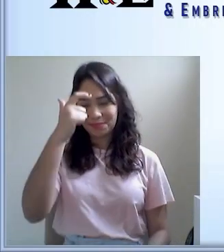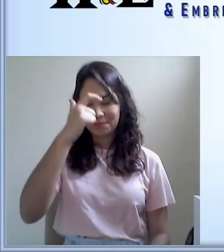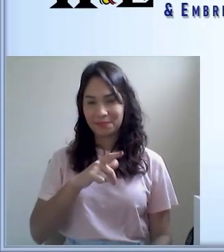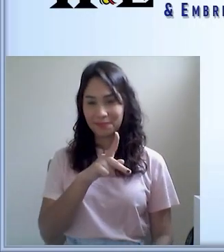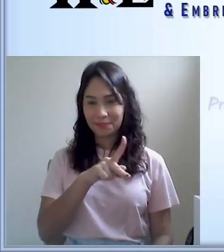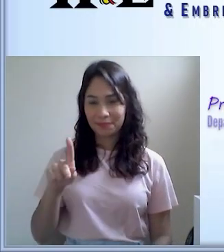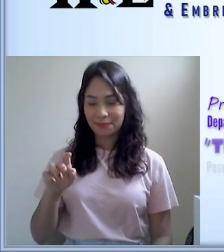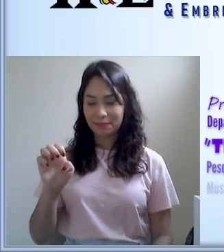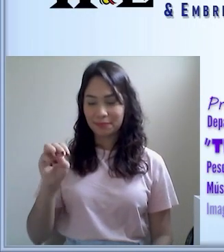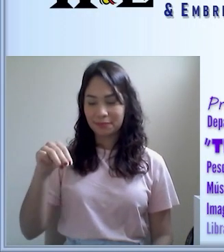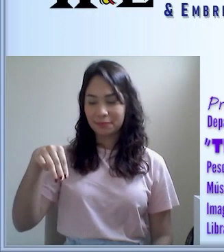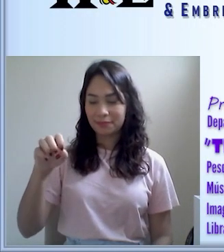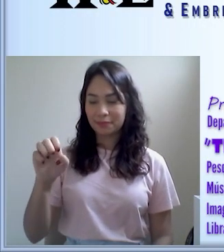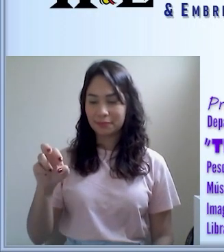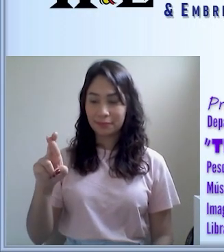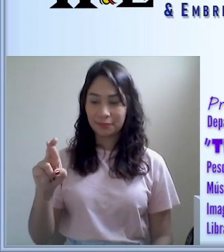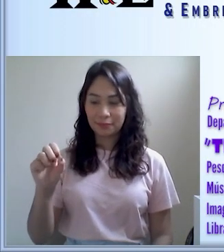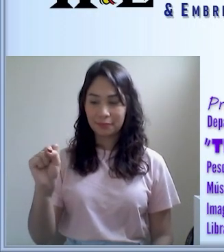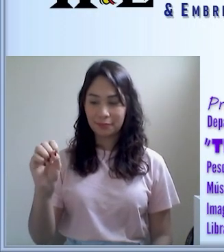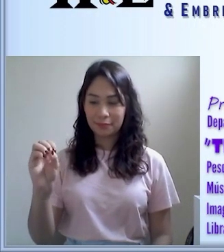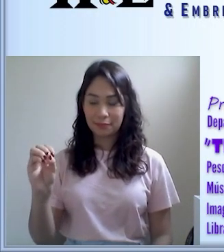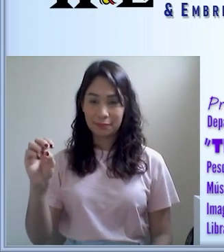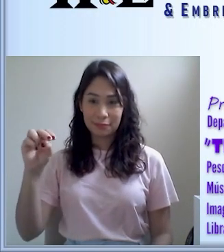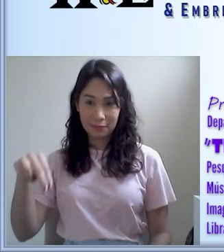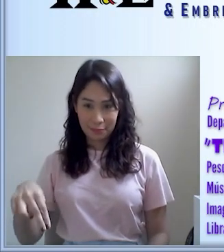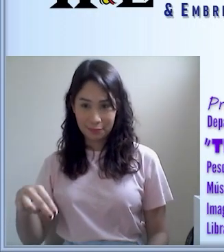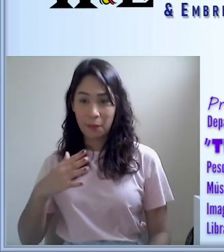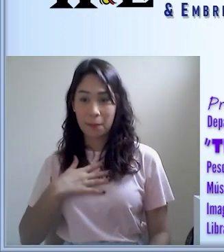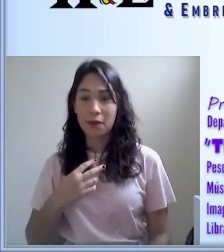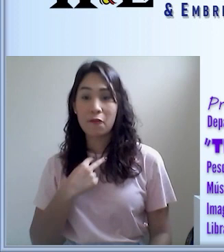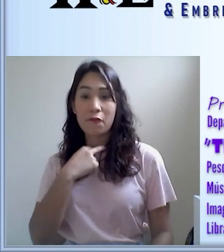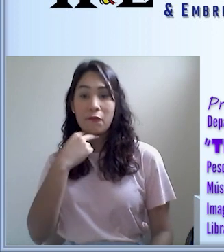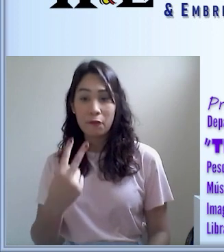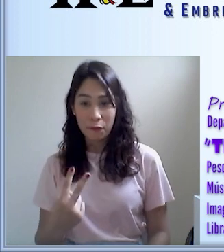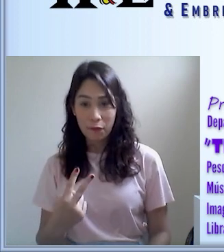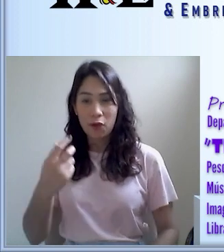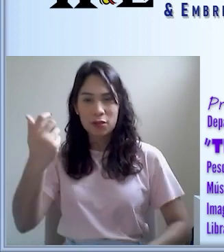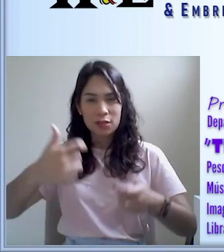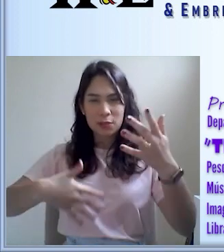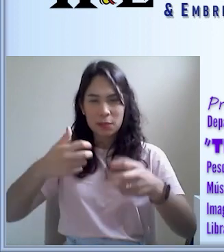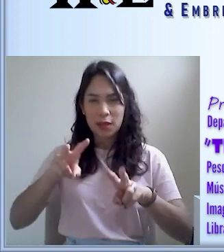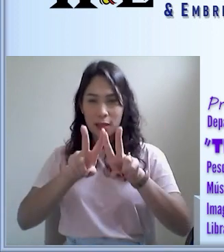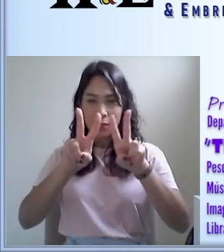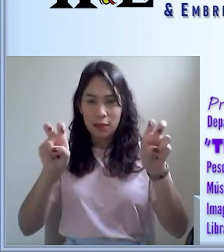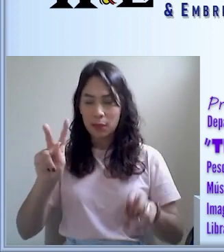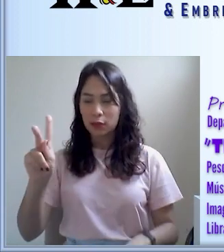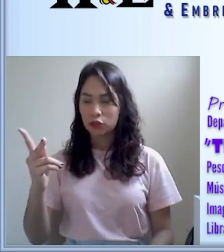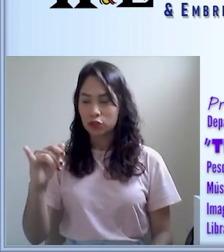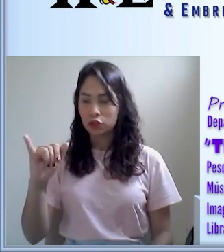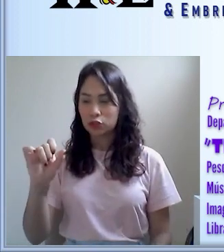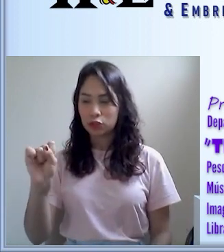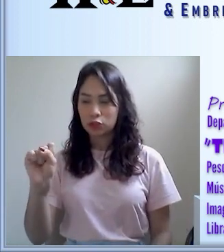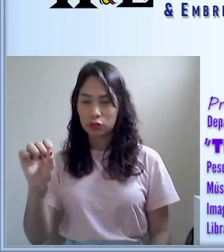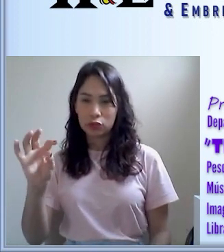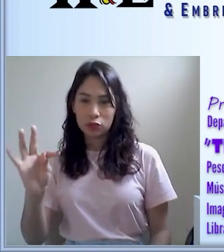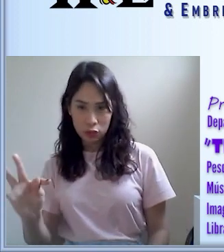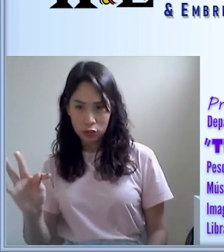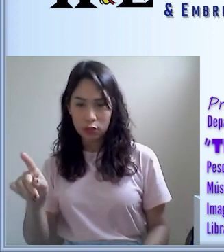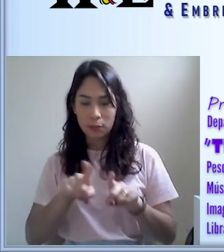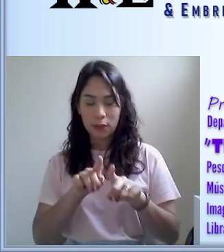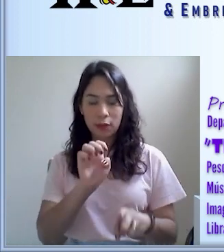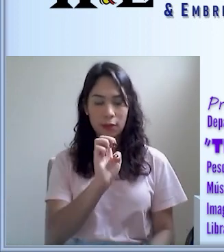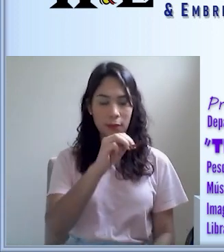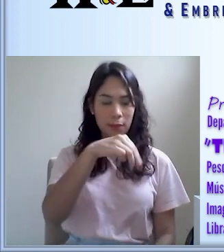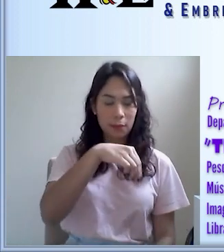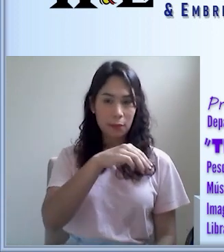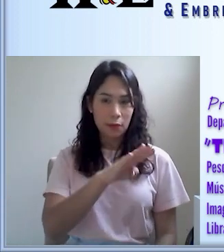Saudações, eu sou o professor Emerson e serei o seu locutor nesta obra intitulada Temas em Histologia e Embriologia.